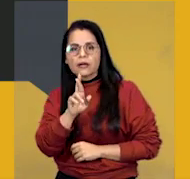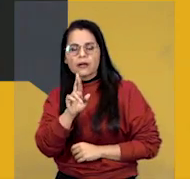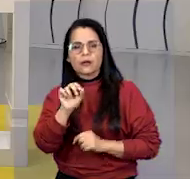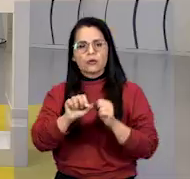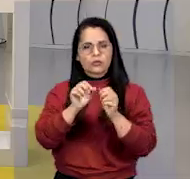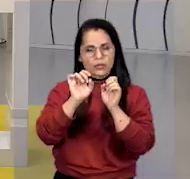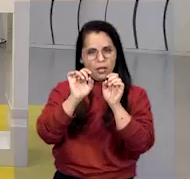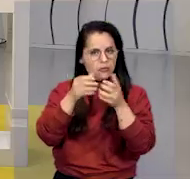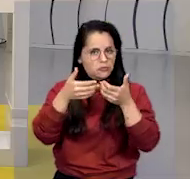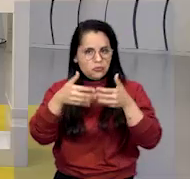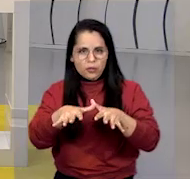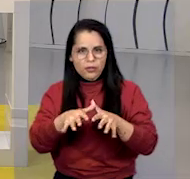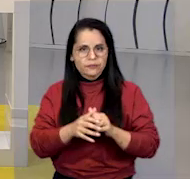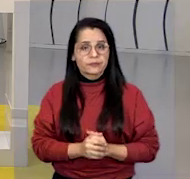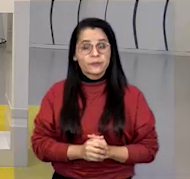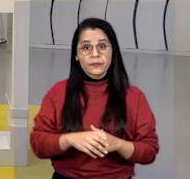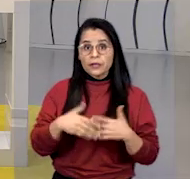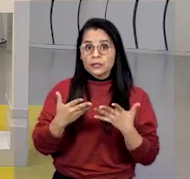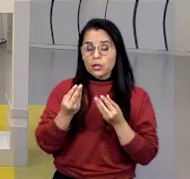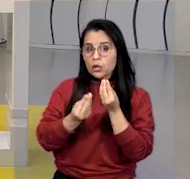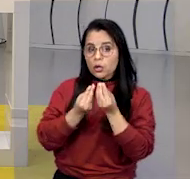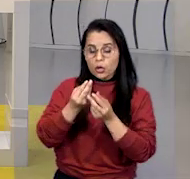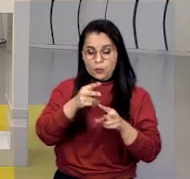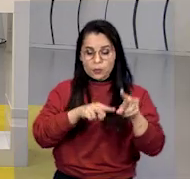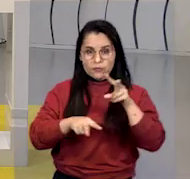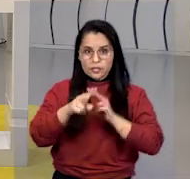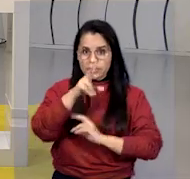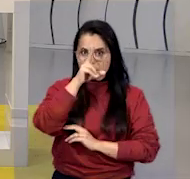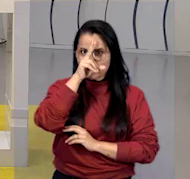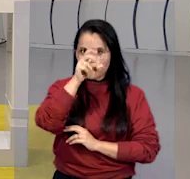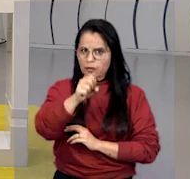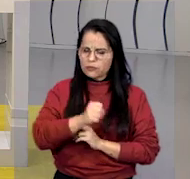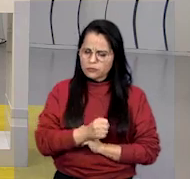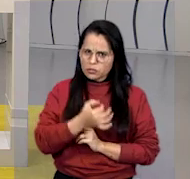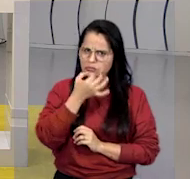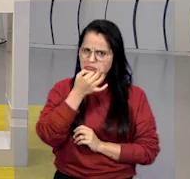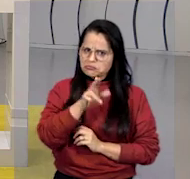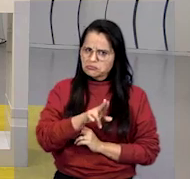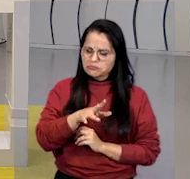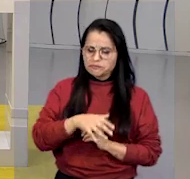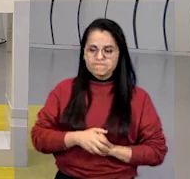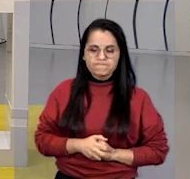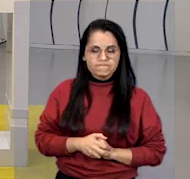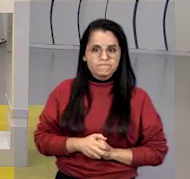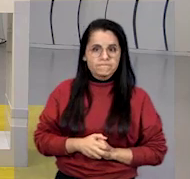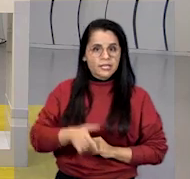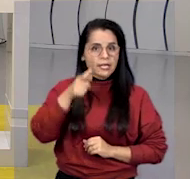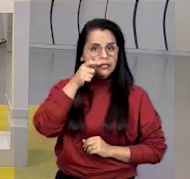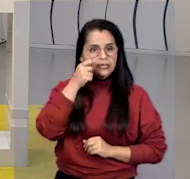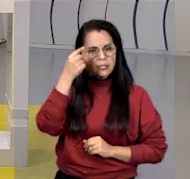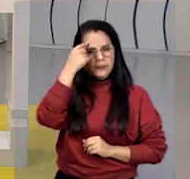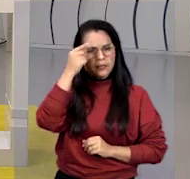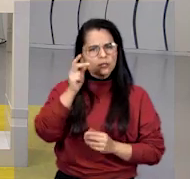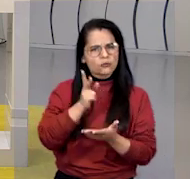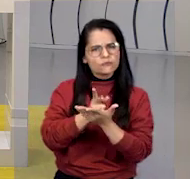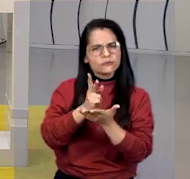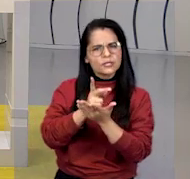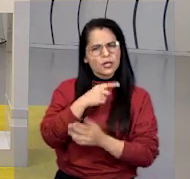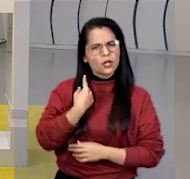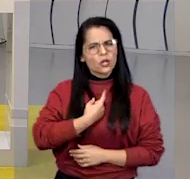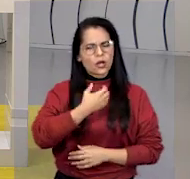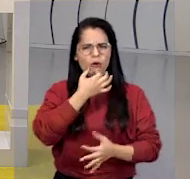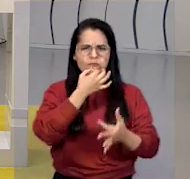coisa. Avaliando a força do argumento utilizado. Interessante pensar que o tempo todo nós